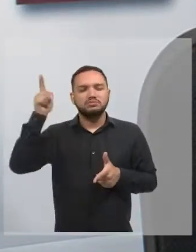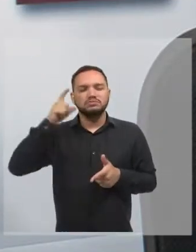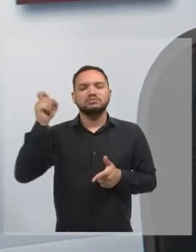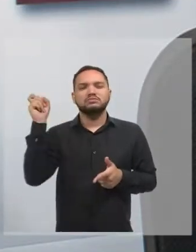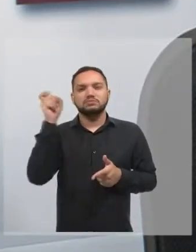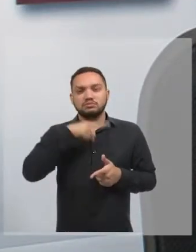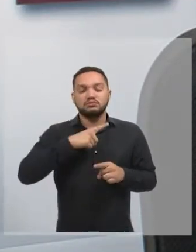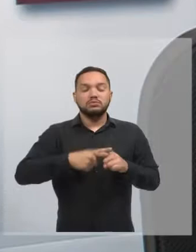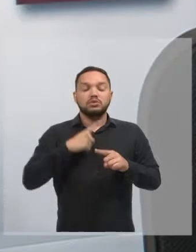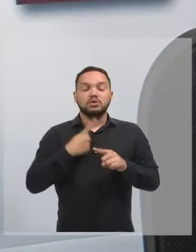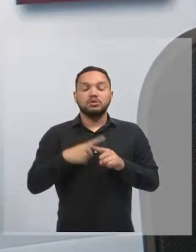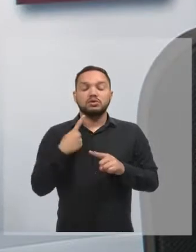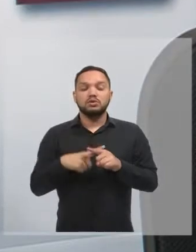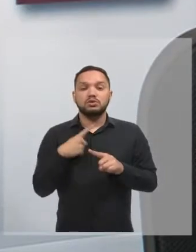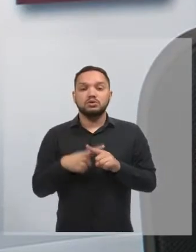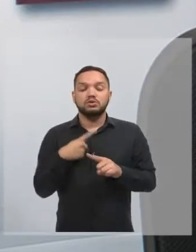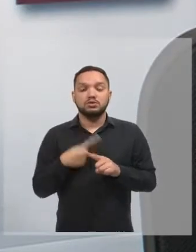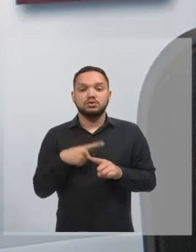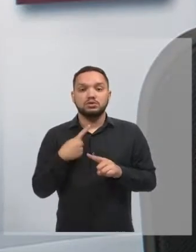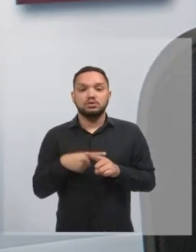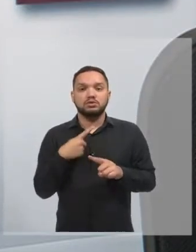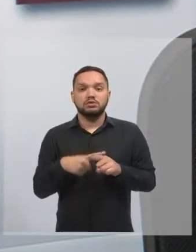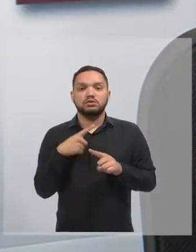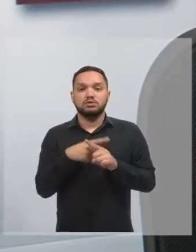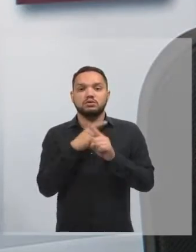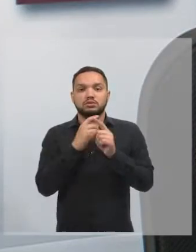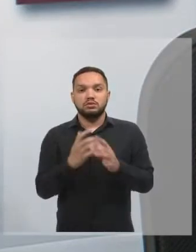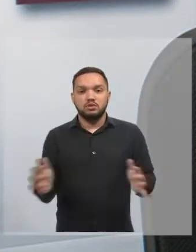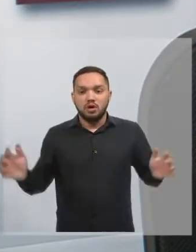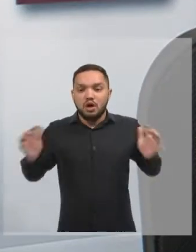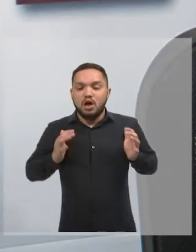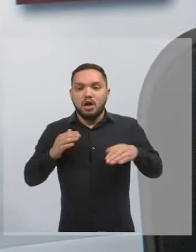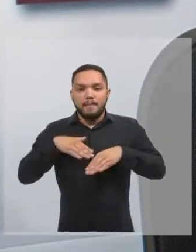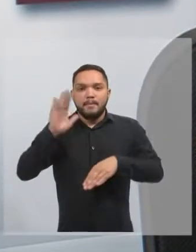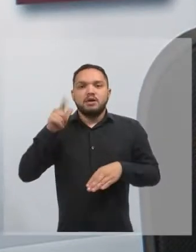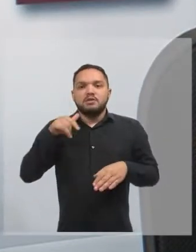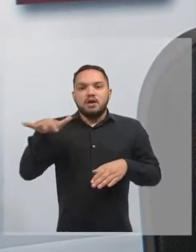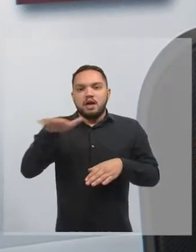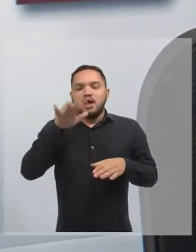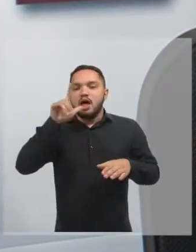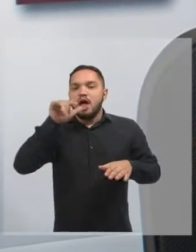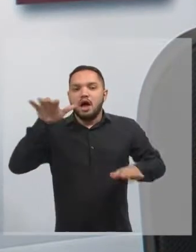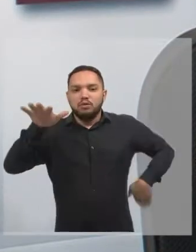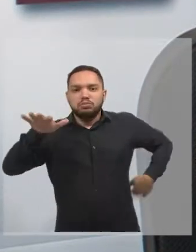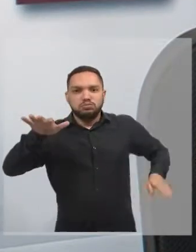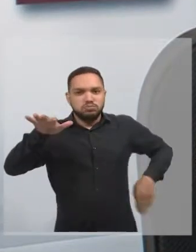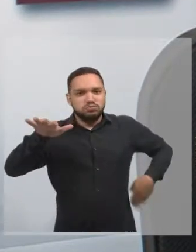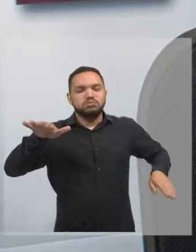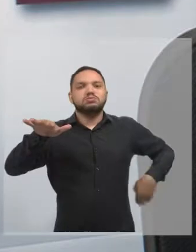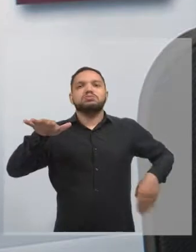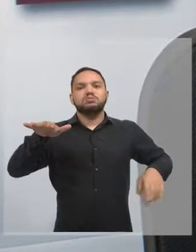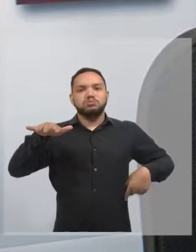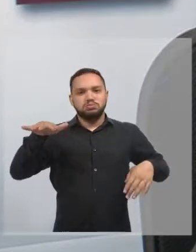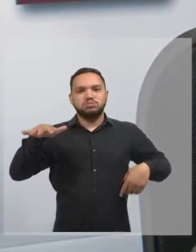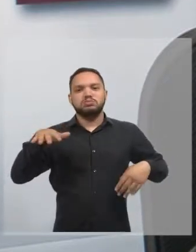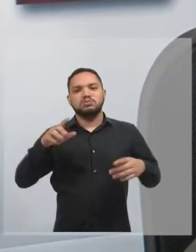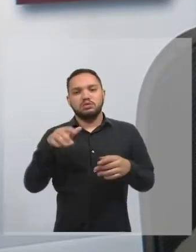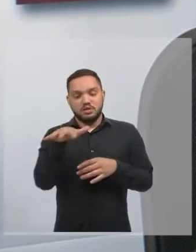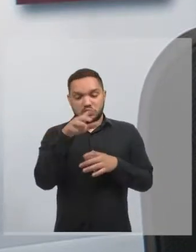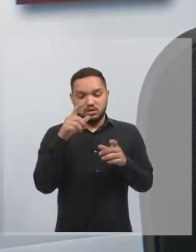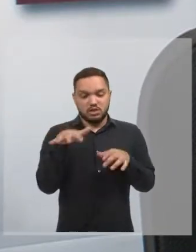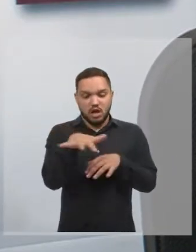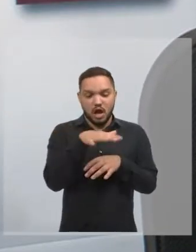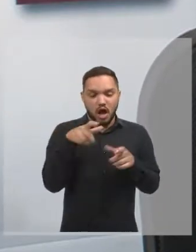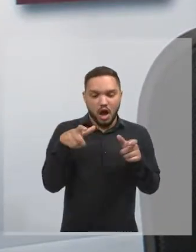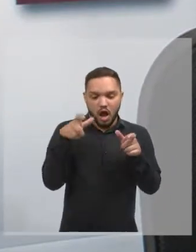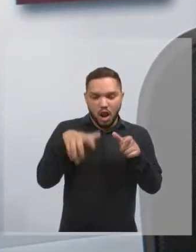tem boa parte da riqueza no litoral. A região semiárida vai depender do Estado para o resto